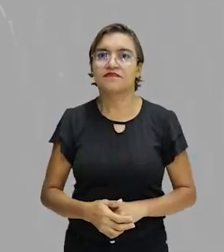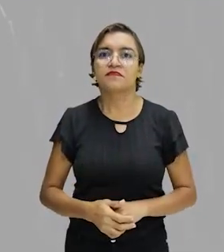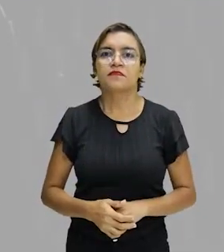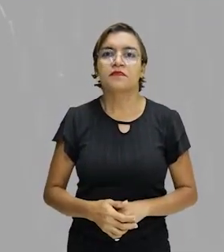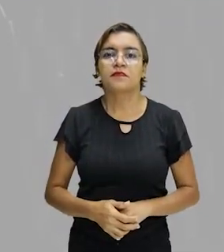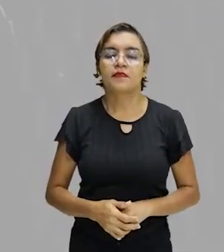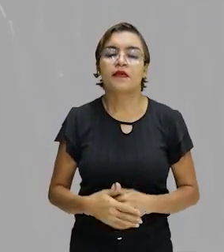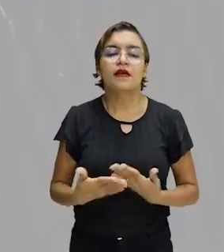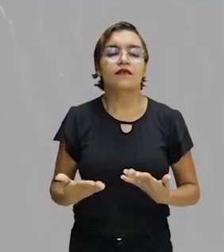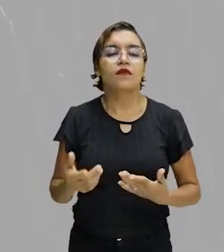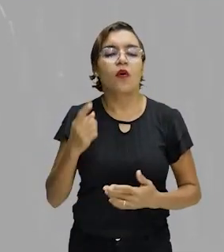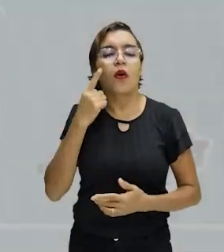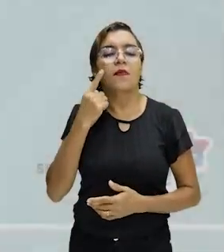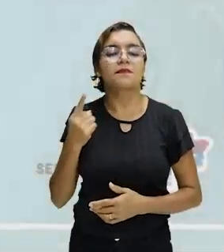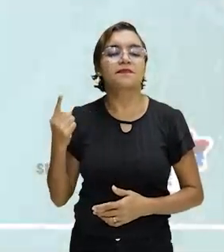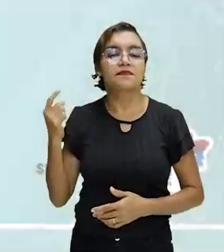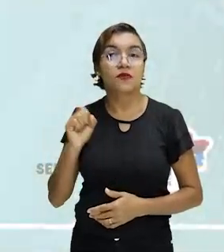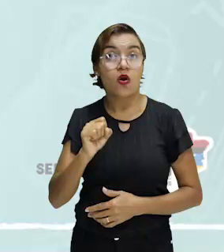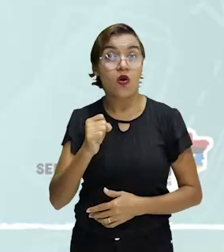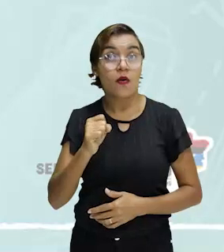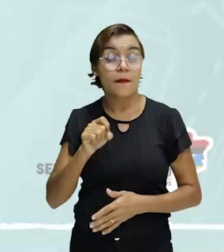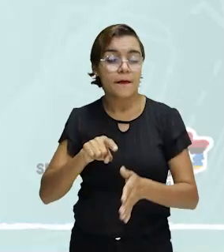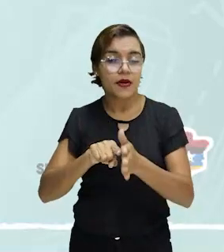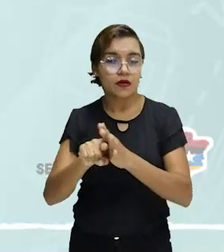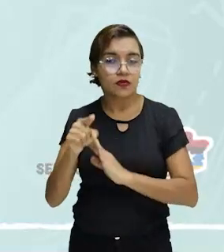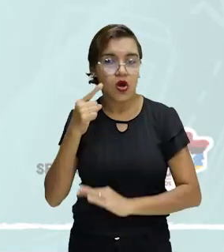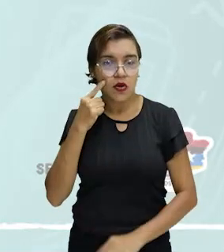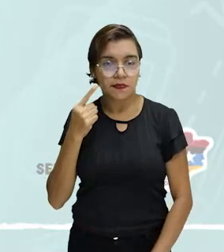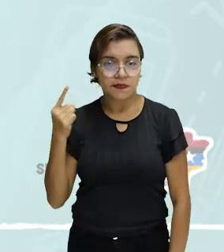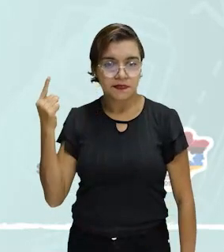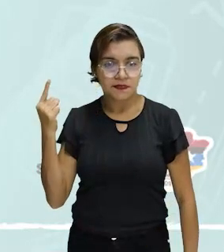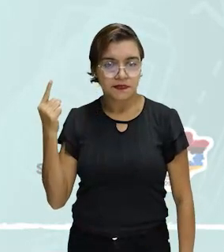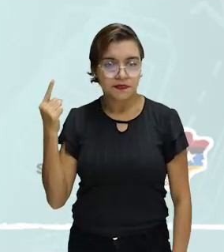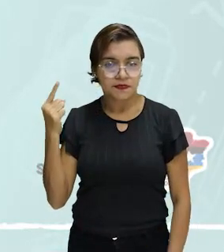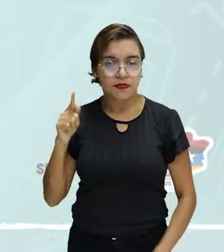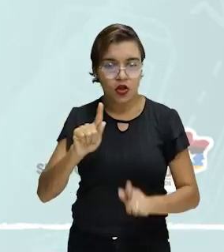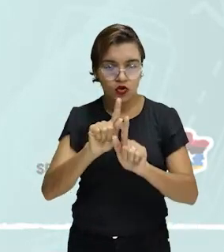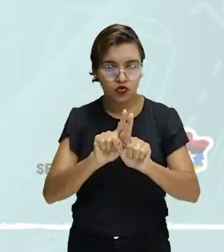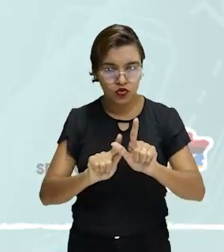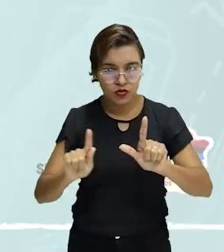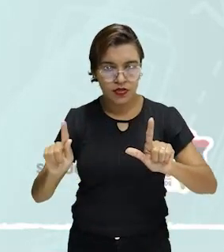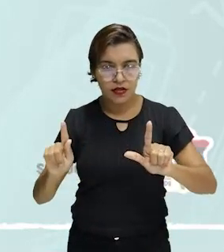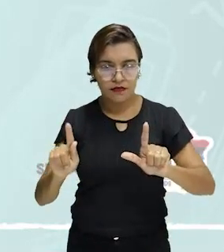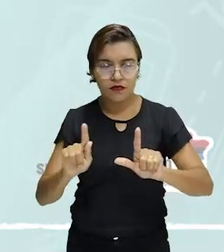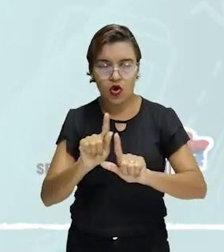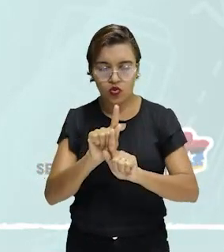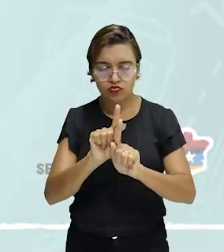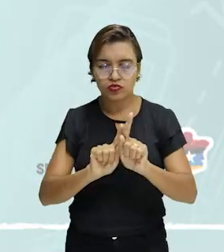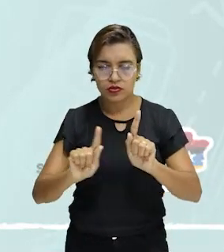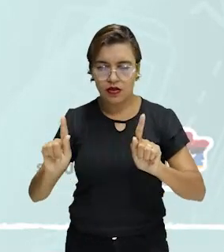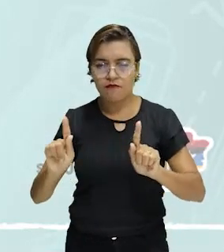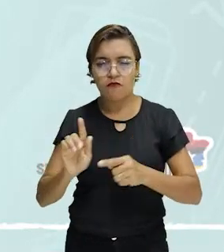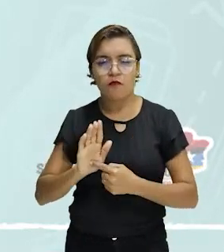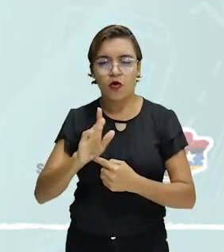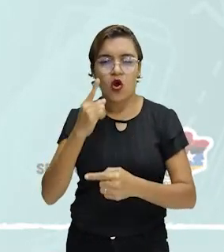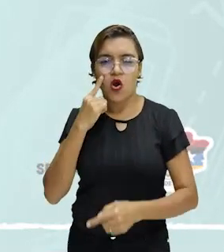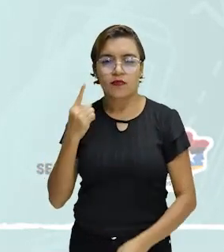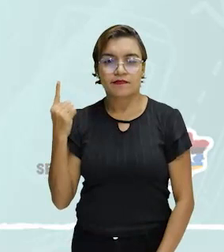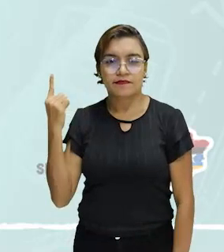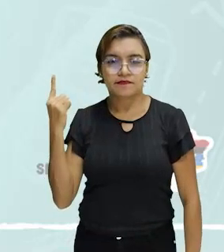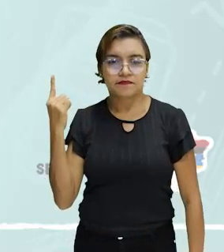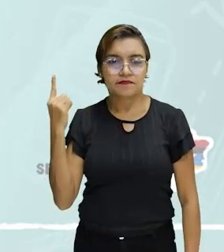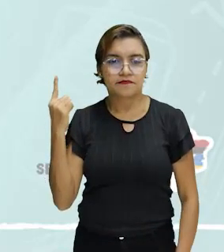Por fim, turma, olha só. Considere os seguintes diagramas de energia de reação nas mesmas condições de